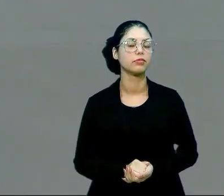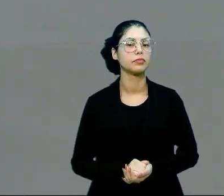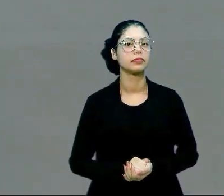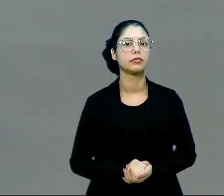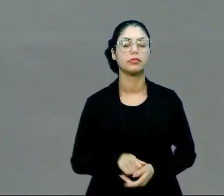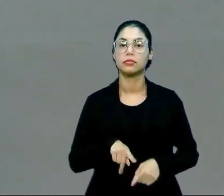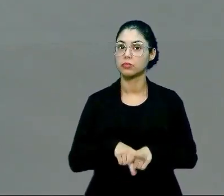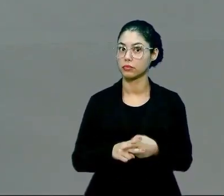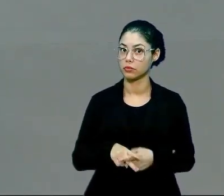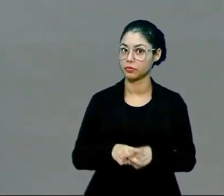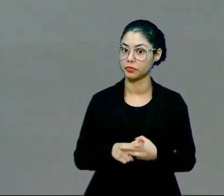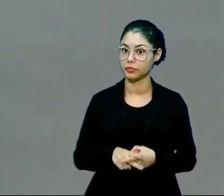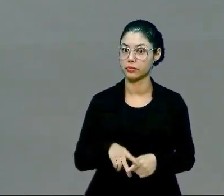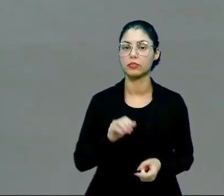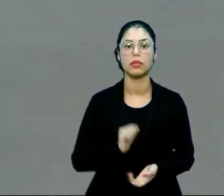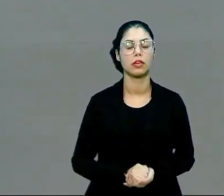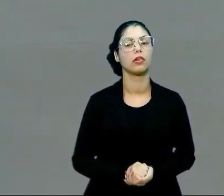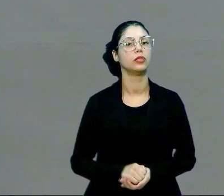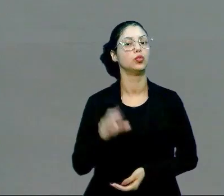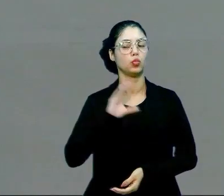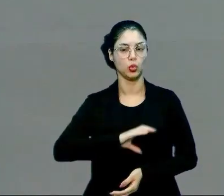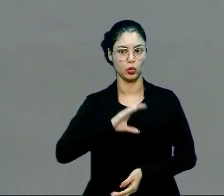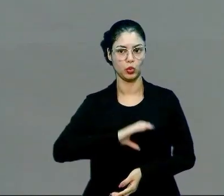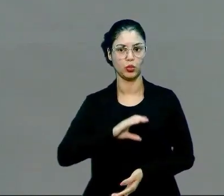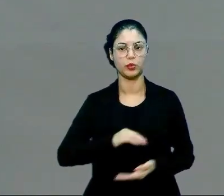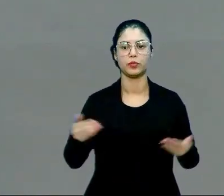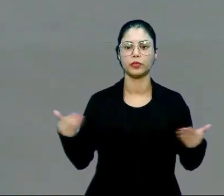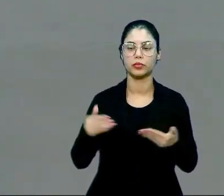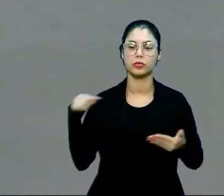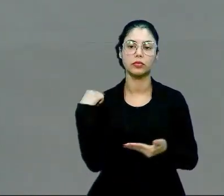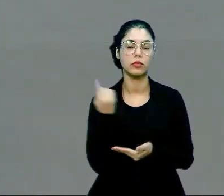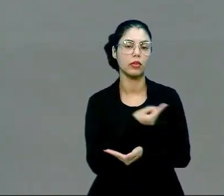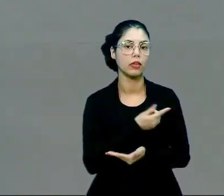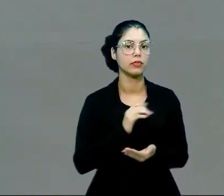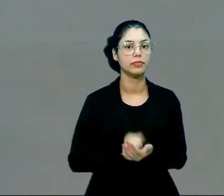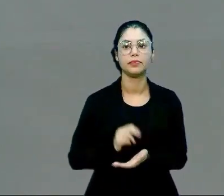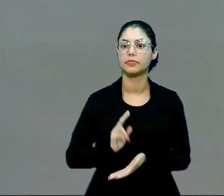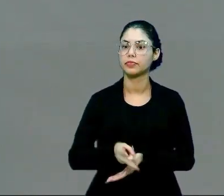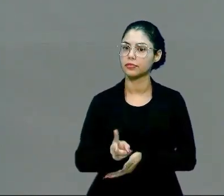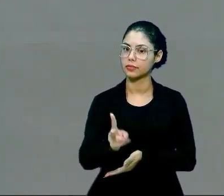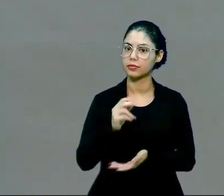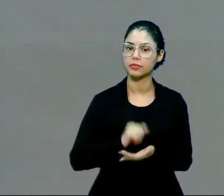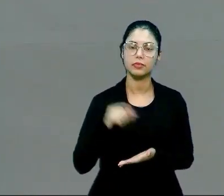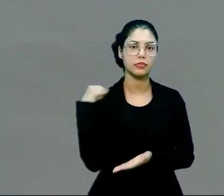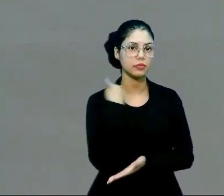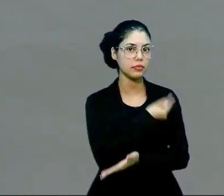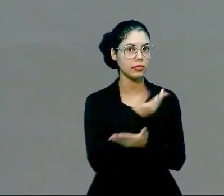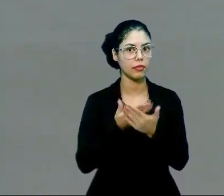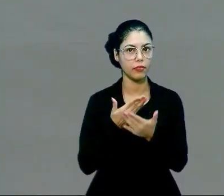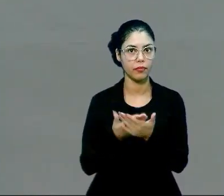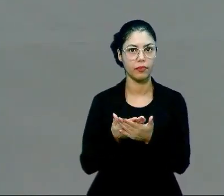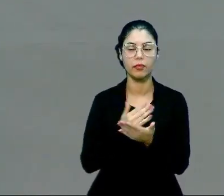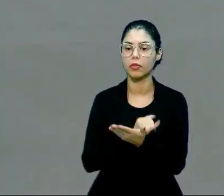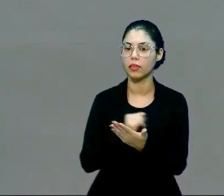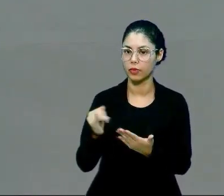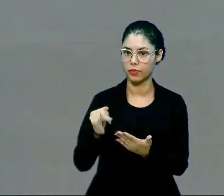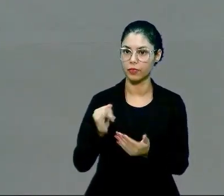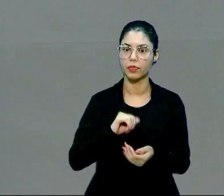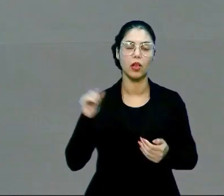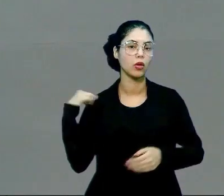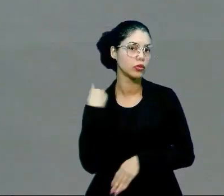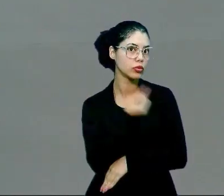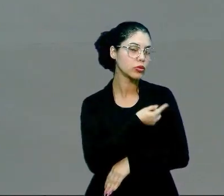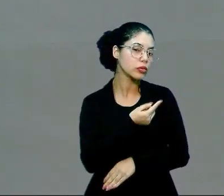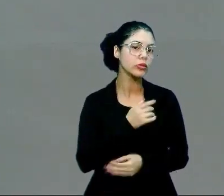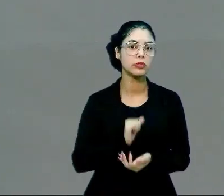aula do componente curricular de língua portuguesa. Hoje nós daremos continuidade à nossa aula de introdução. Nós